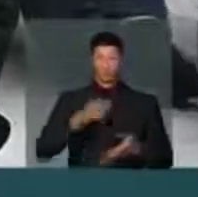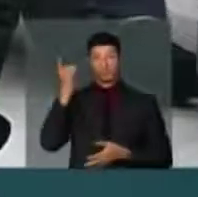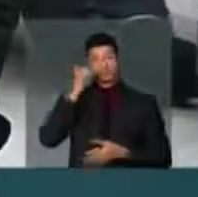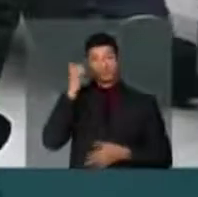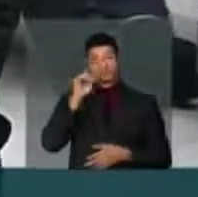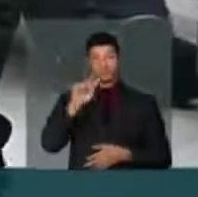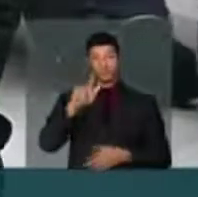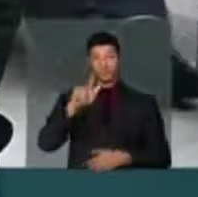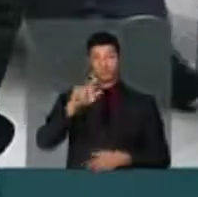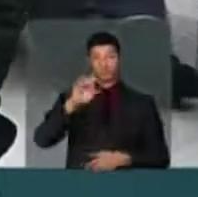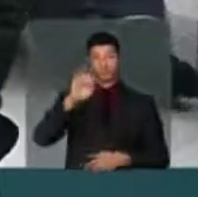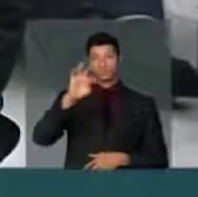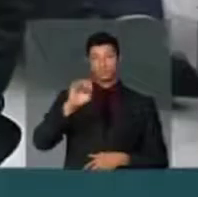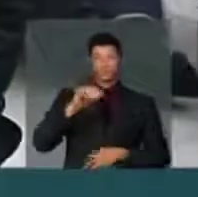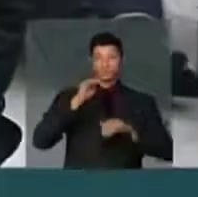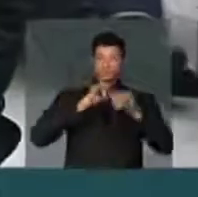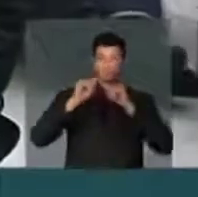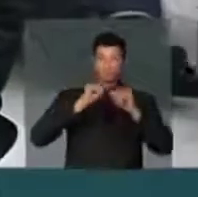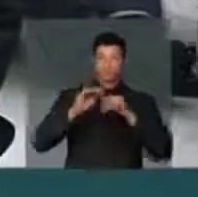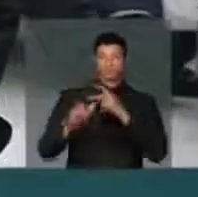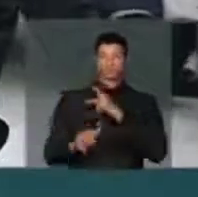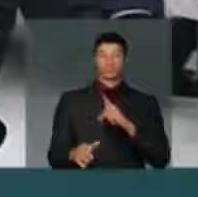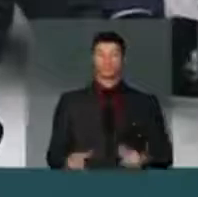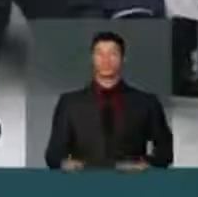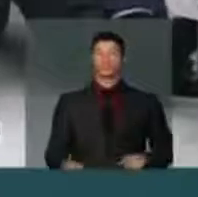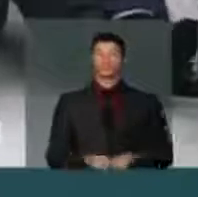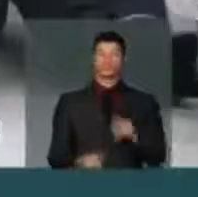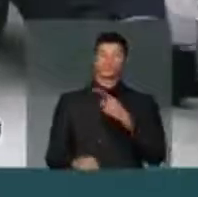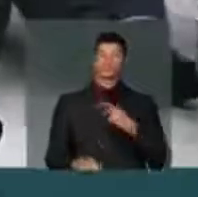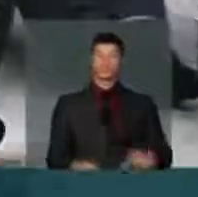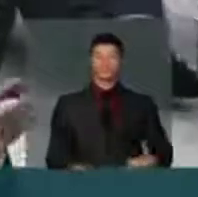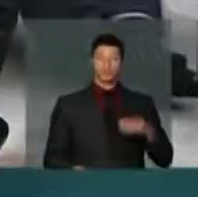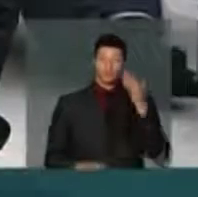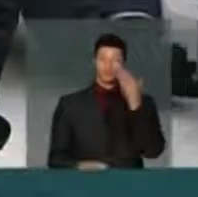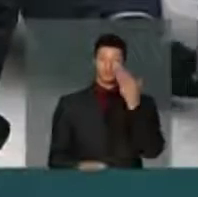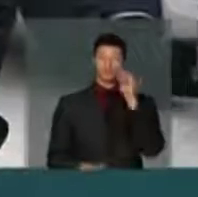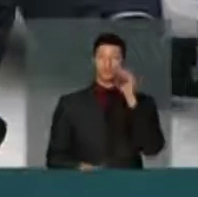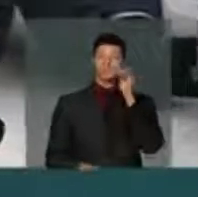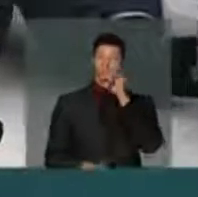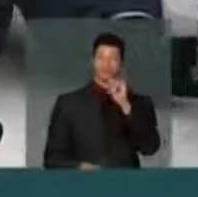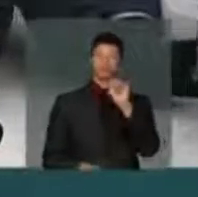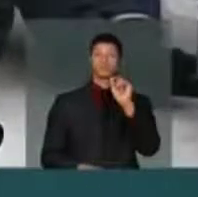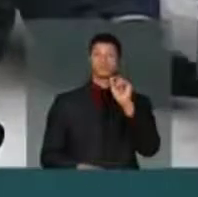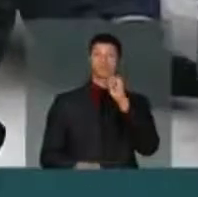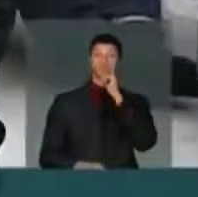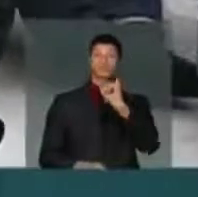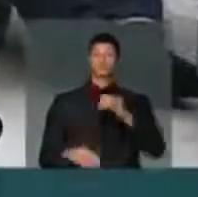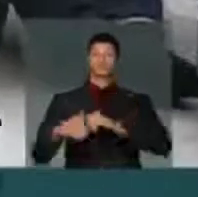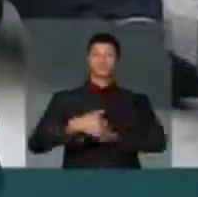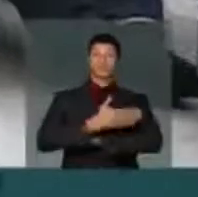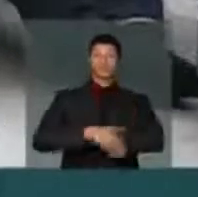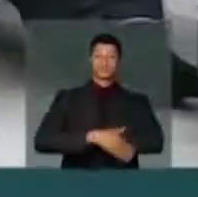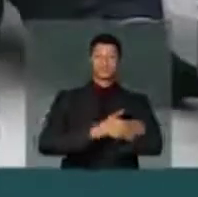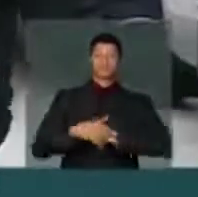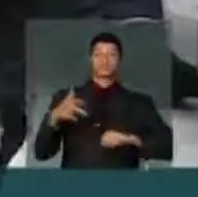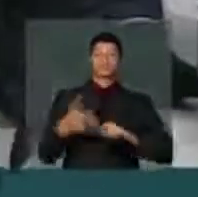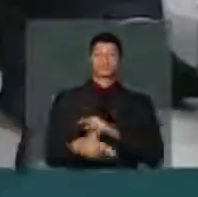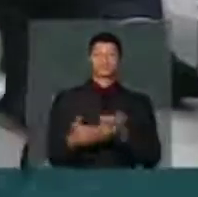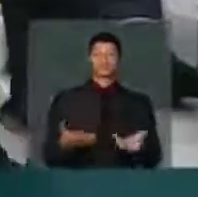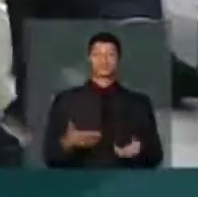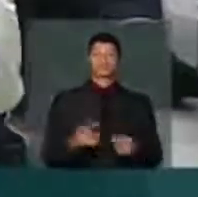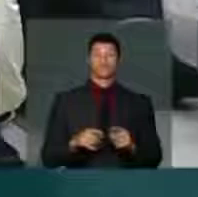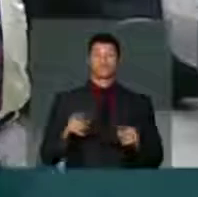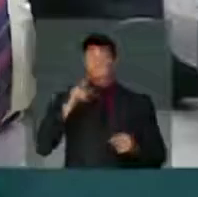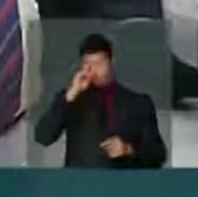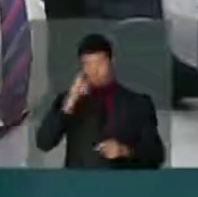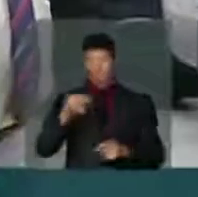Augusto Coutinho, era uma manifestação do governo e da presidente Dilma, de entender o que foi dito nas ruas e cortar na própria carne.